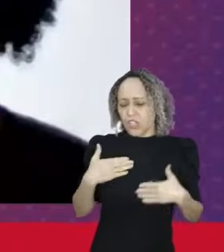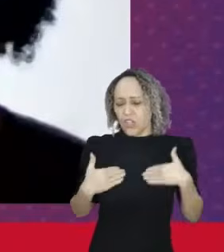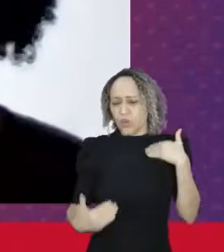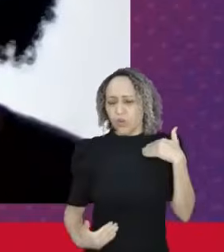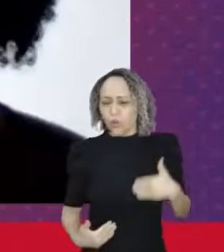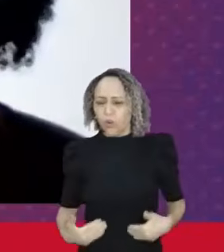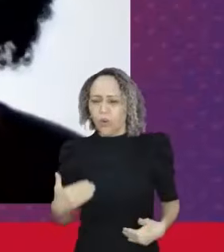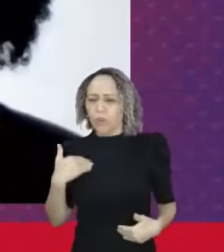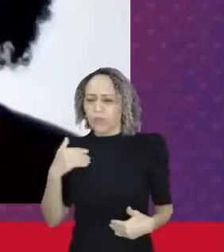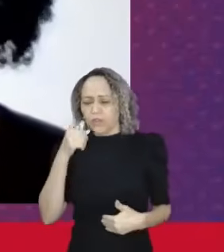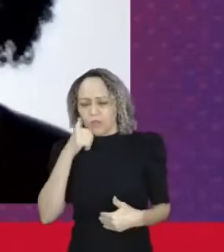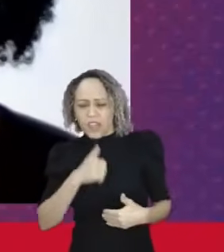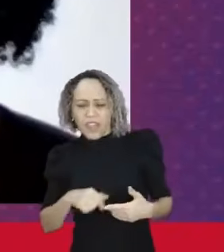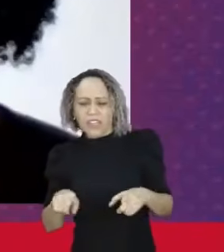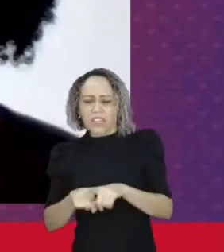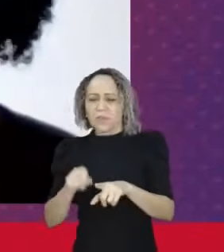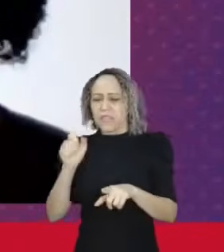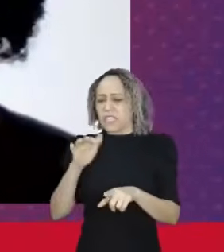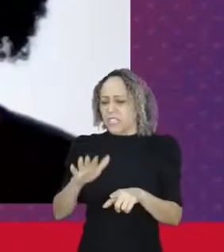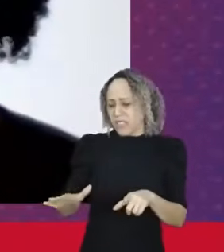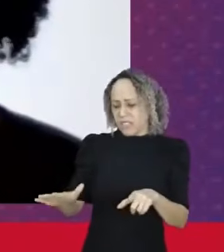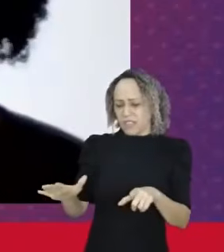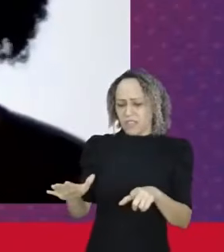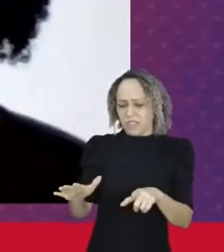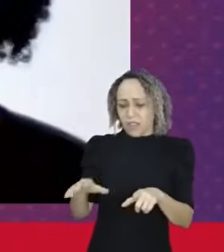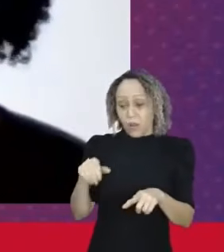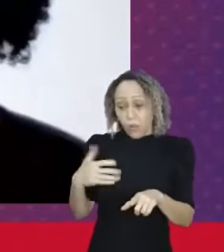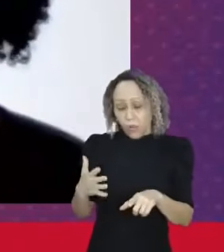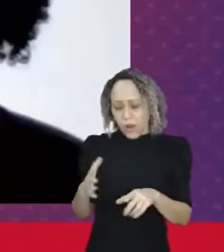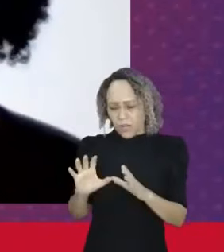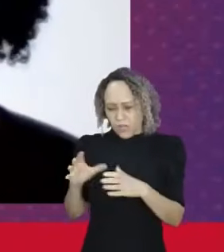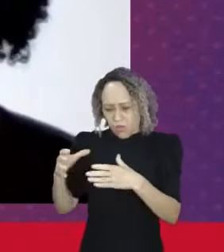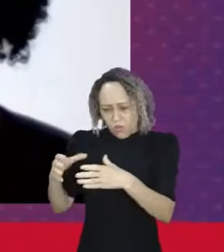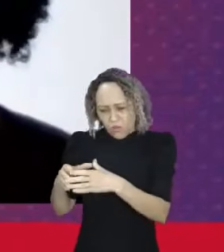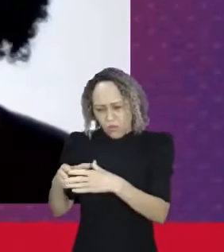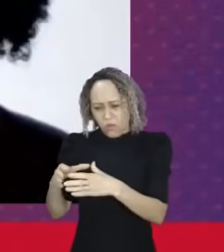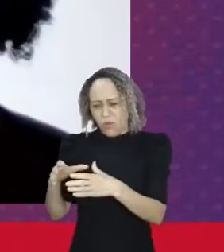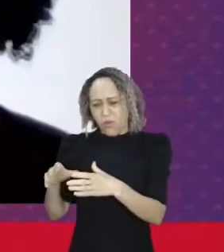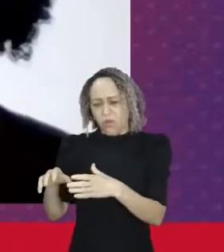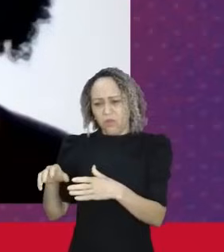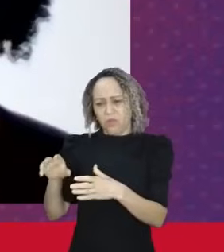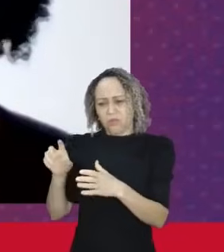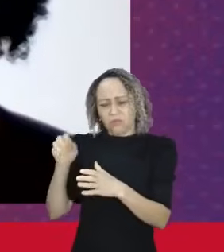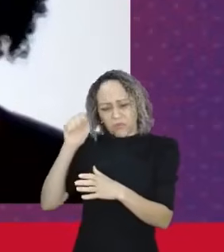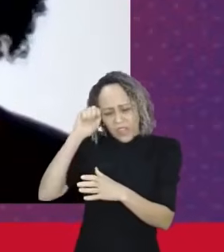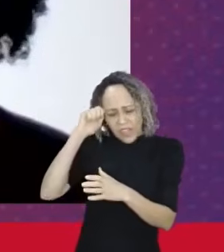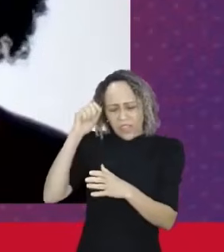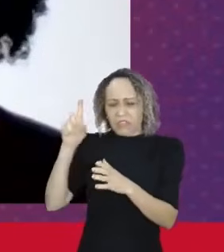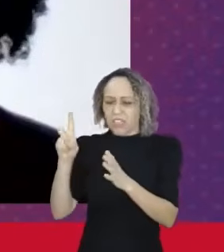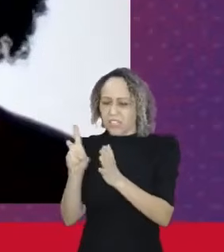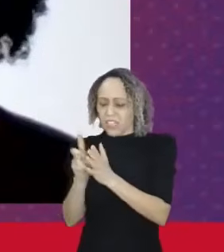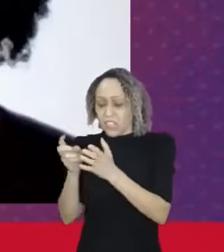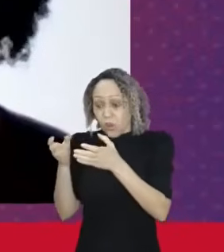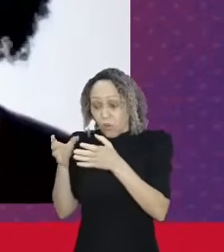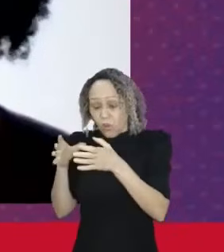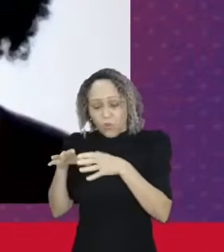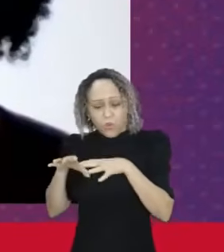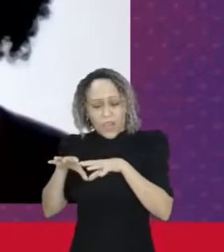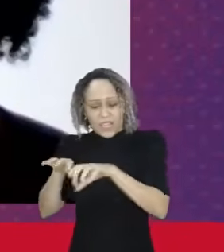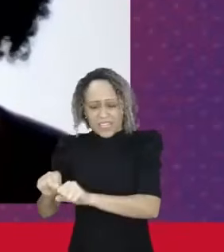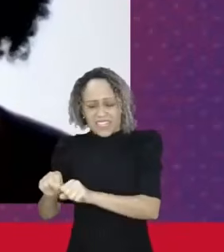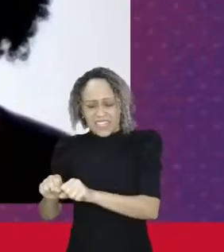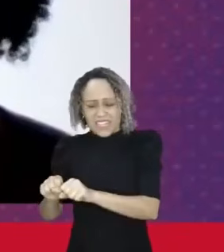de dominação. E outra forma, a gente conhece isso em toda a história da humanidade, a